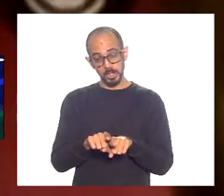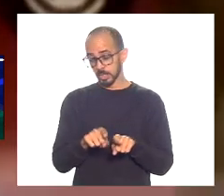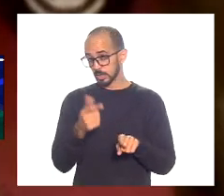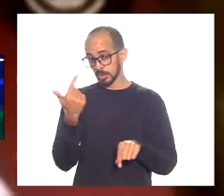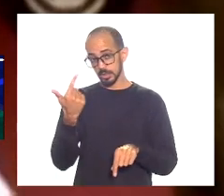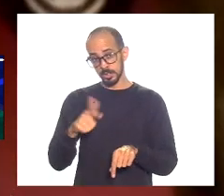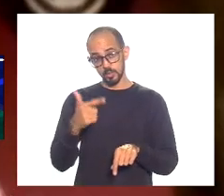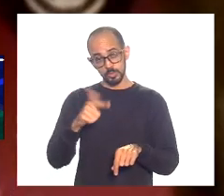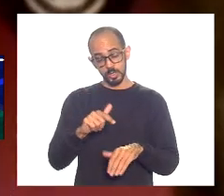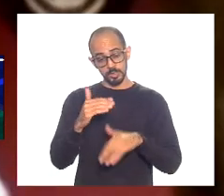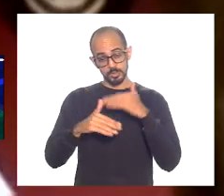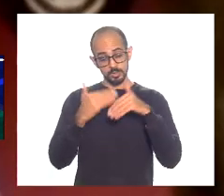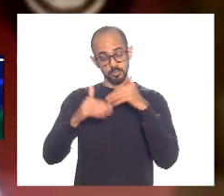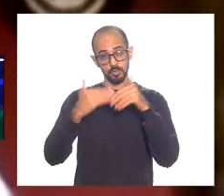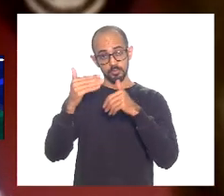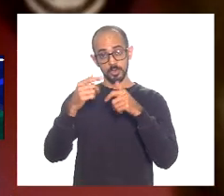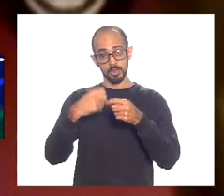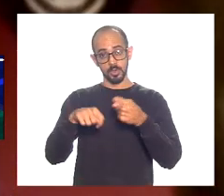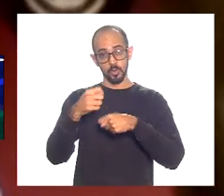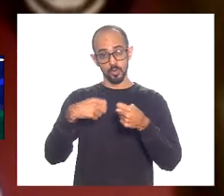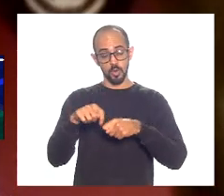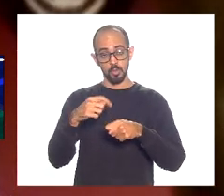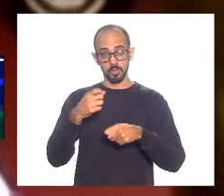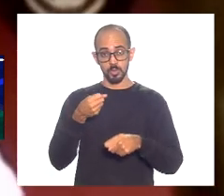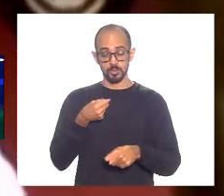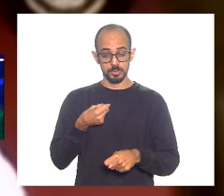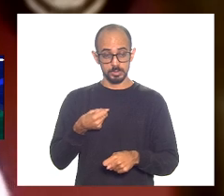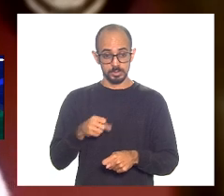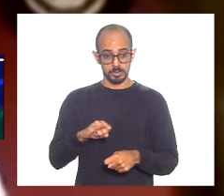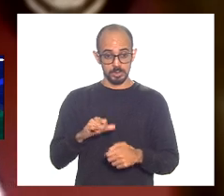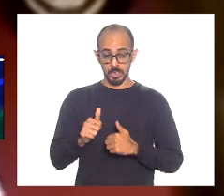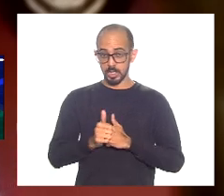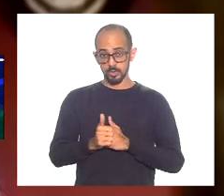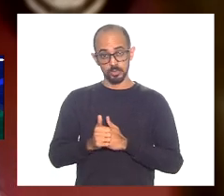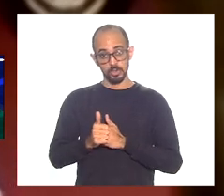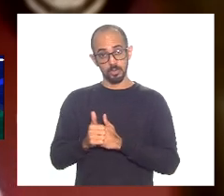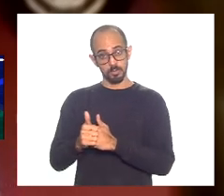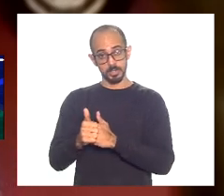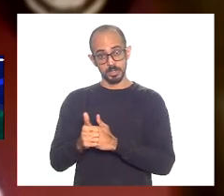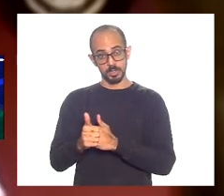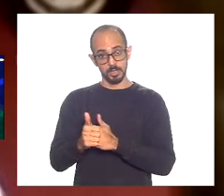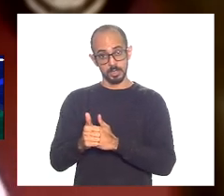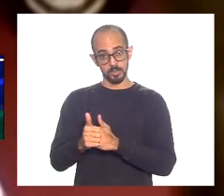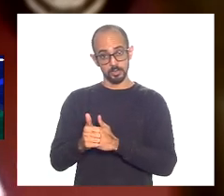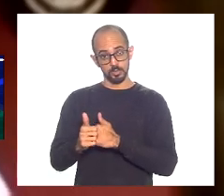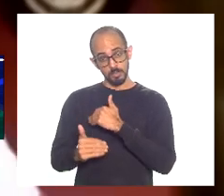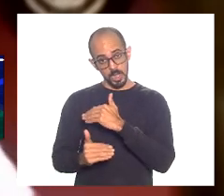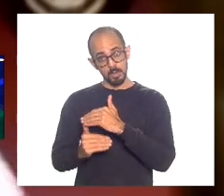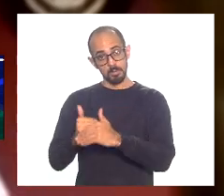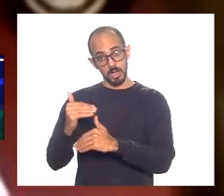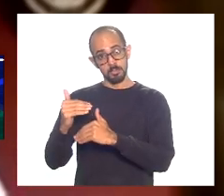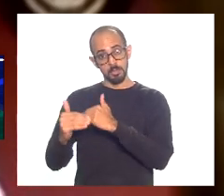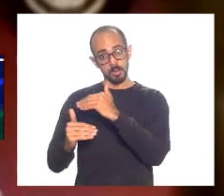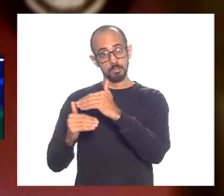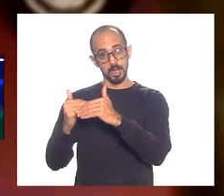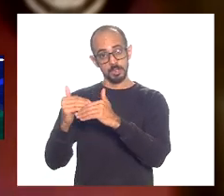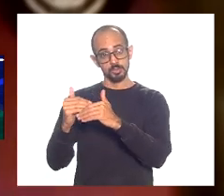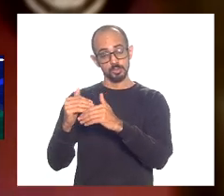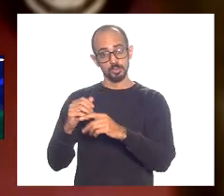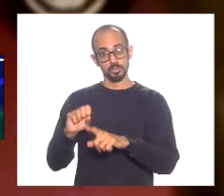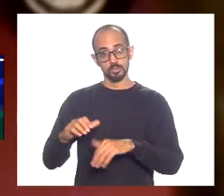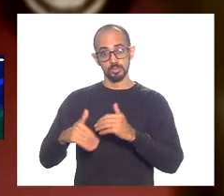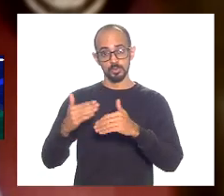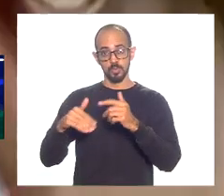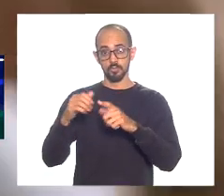existe desenvolvimento econômico se ele não for acompanhado passo a passo do desenvolvimento social.